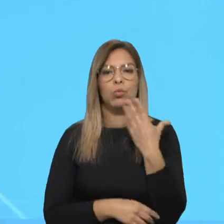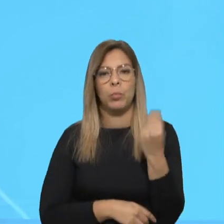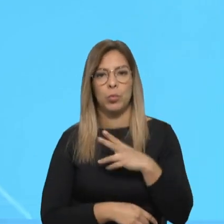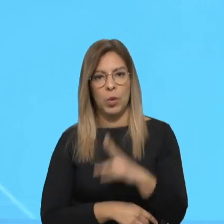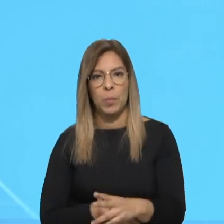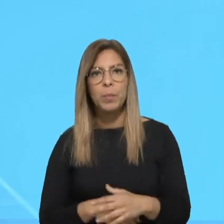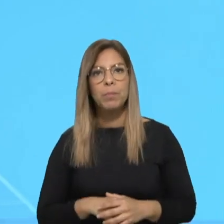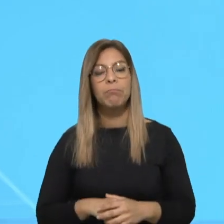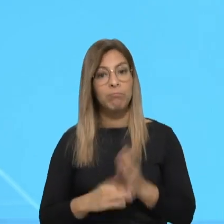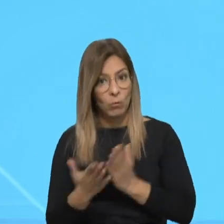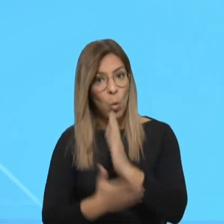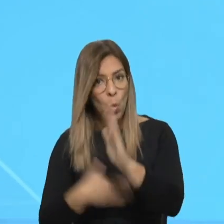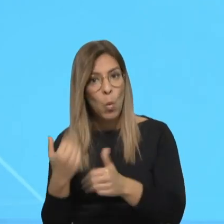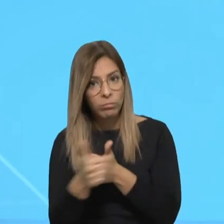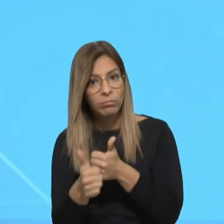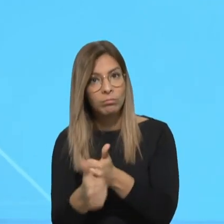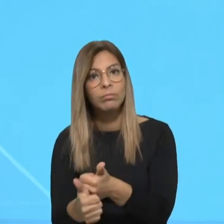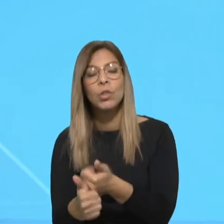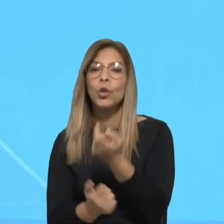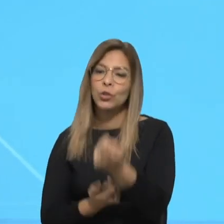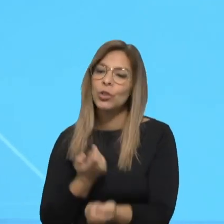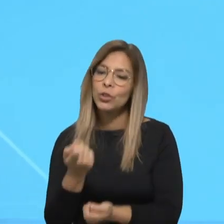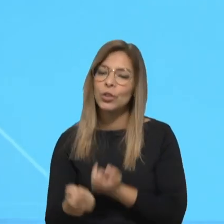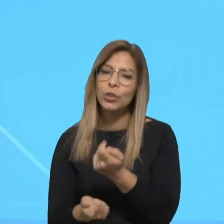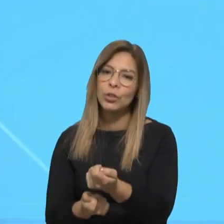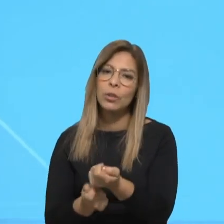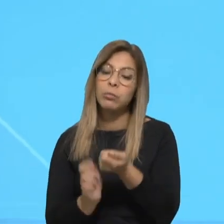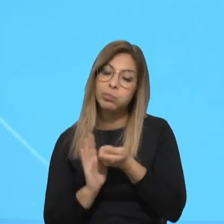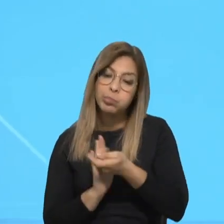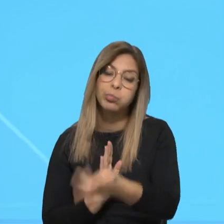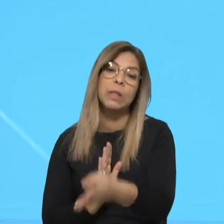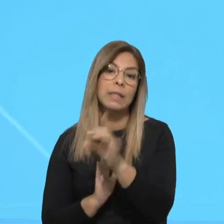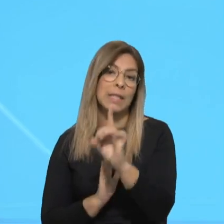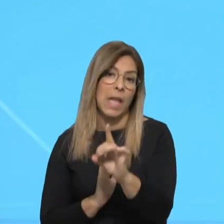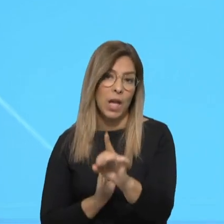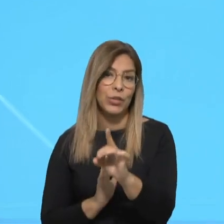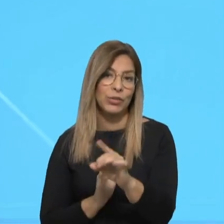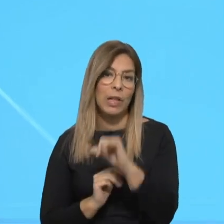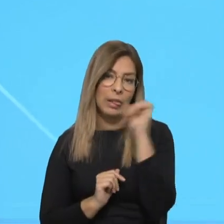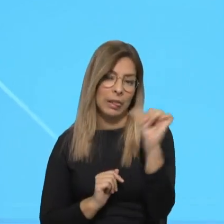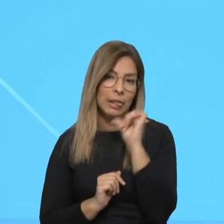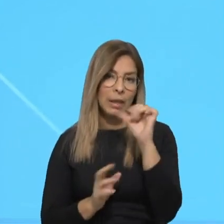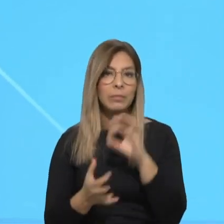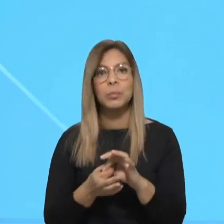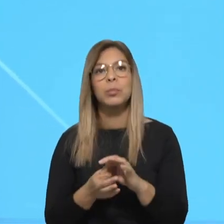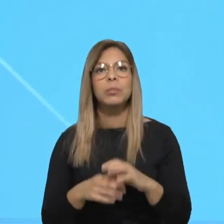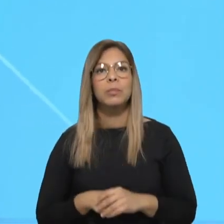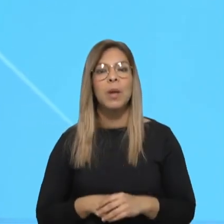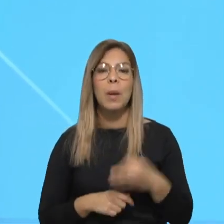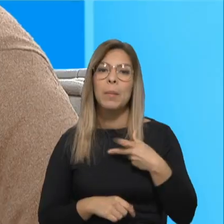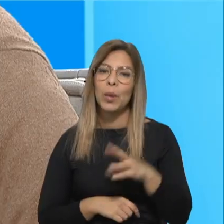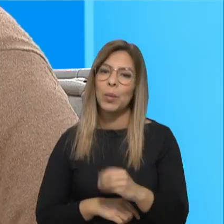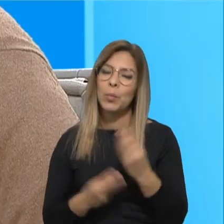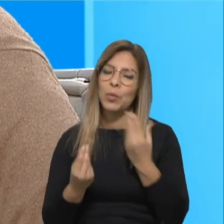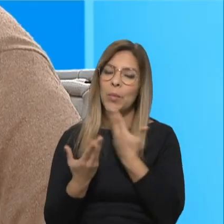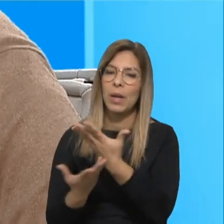acompanhando este processo passo a passo e nos 6 passos que o Departamento Nacional da Pastoral Juvenil vai propondo. Pedro Carvalho, muito obrigada por ter